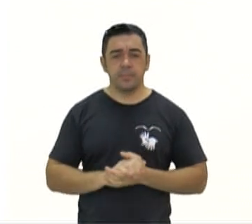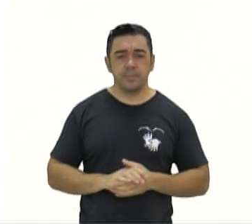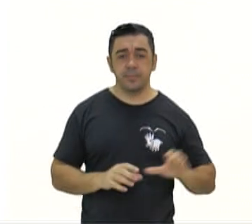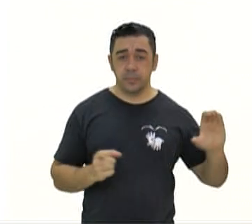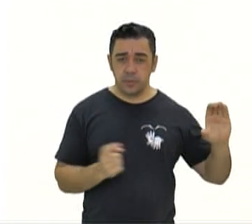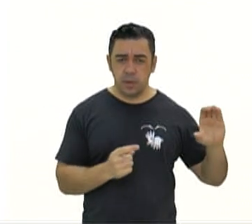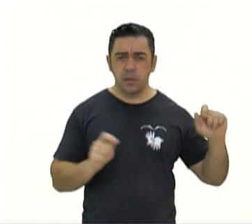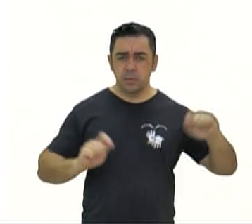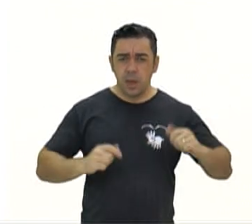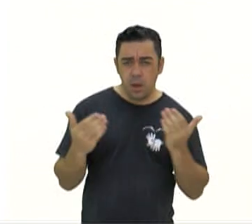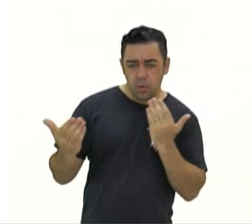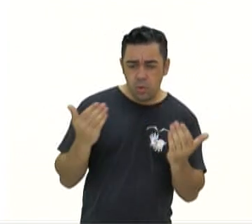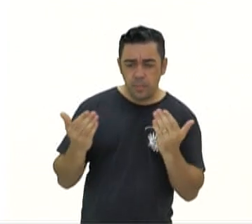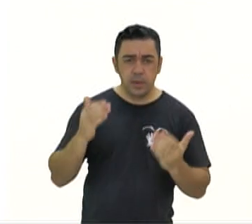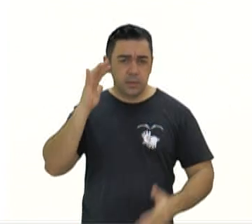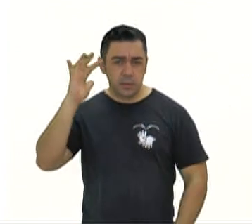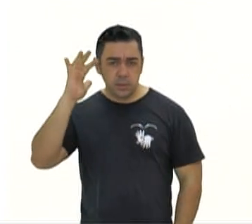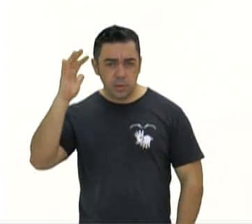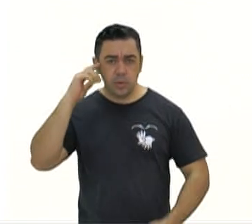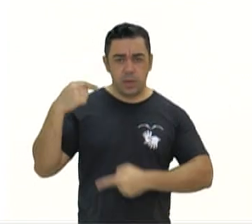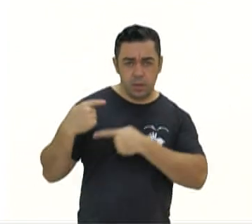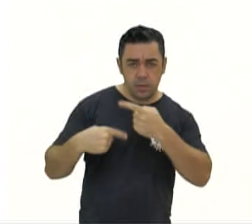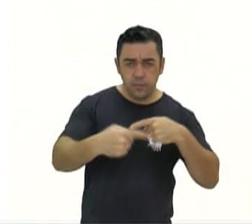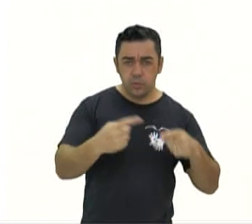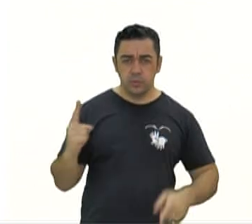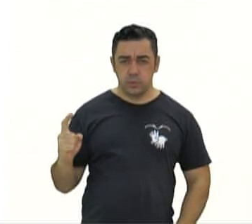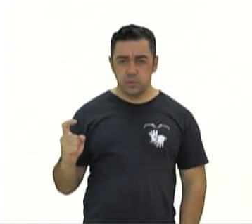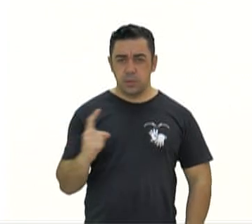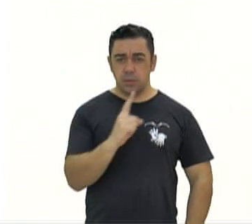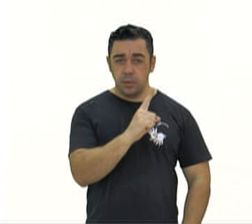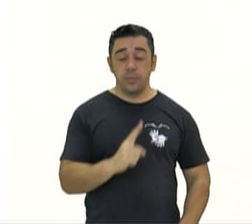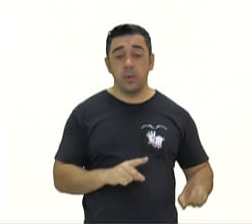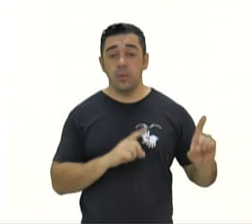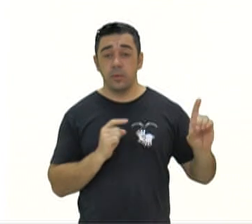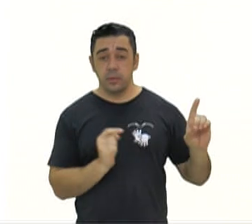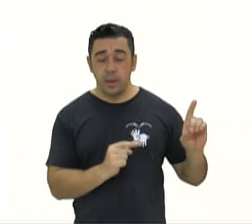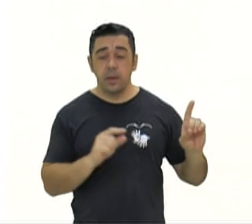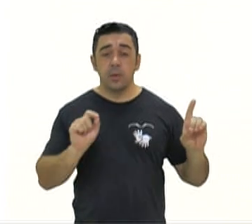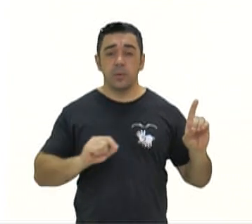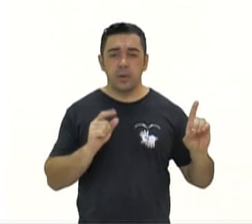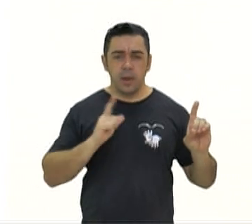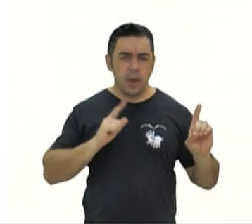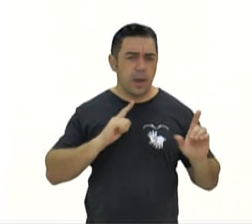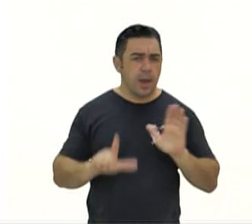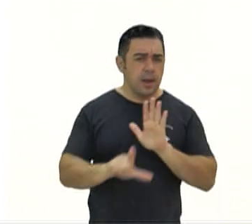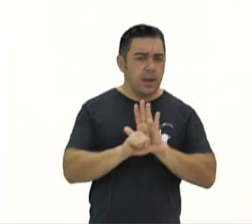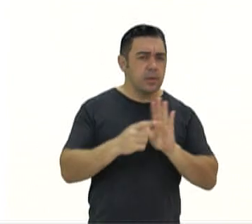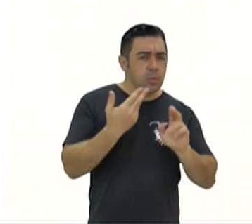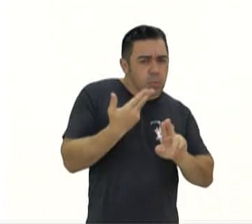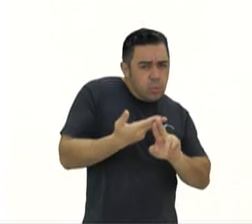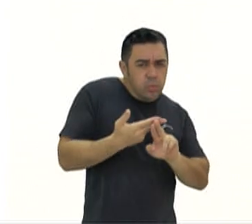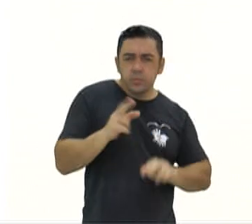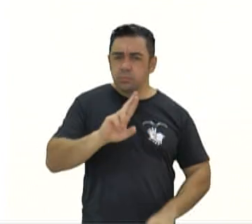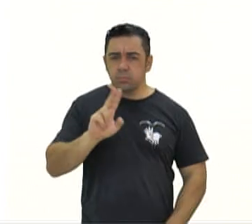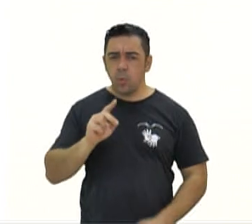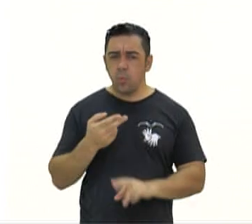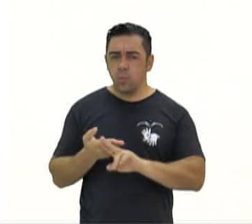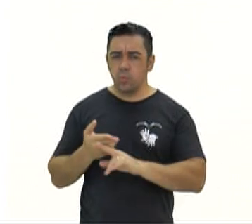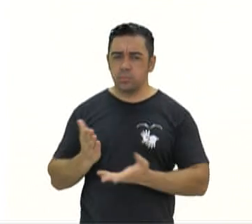Permitem comparações entre as teorias evolutivas? Ou letra D. Fortalecem a hipótese da lei do uso e desuso?